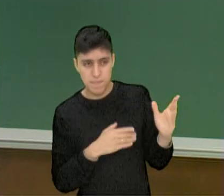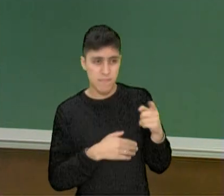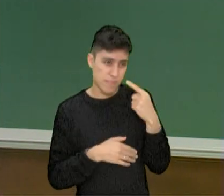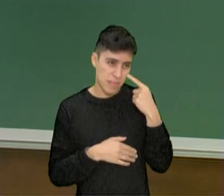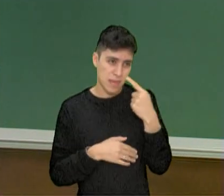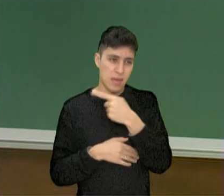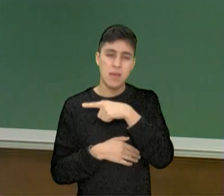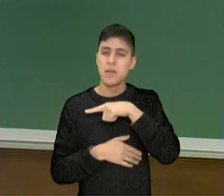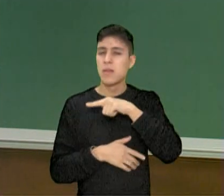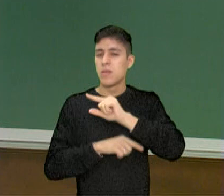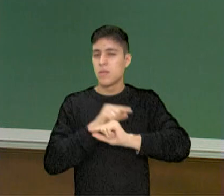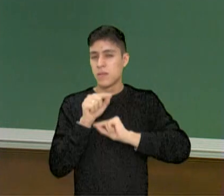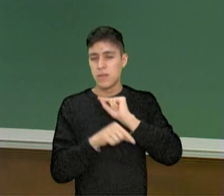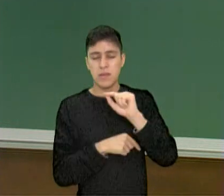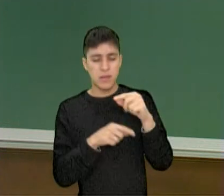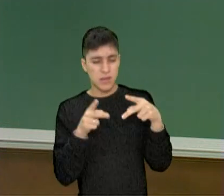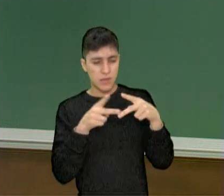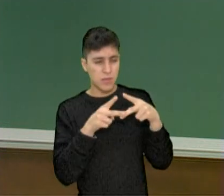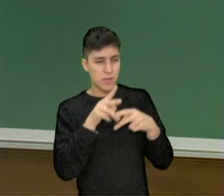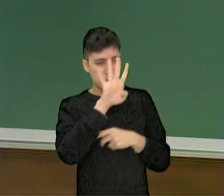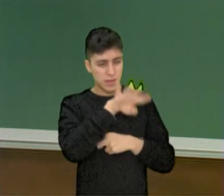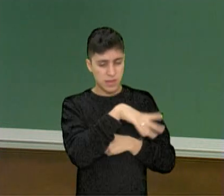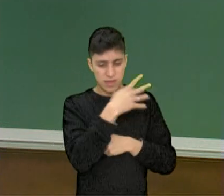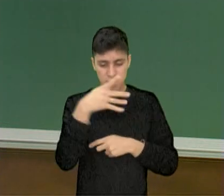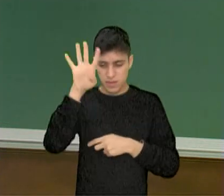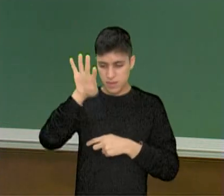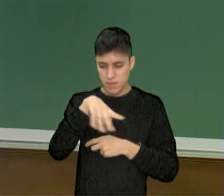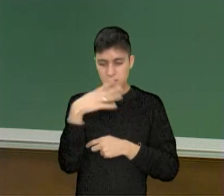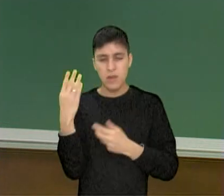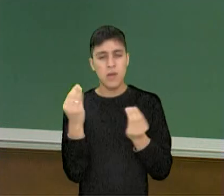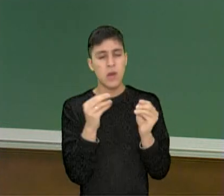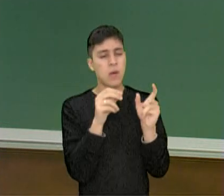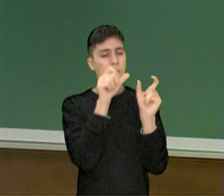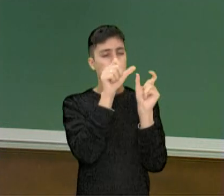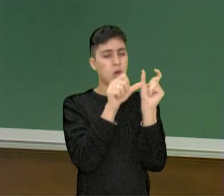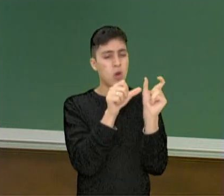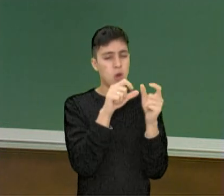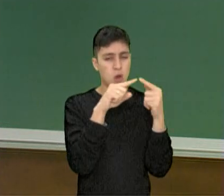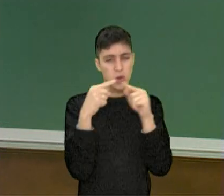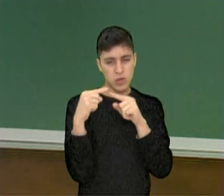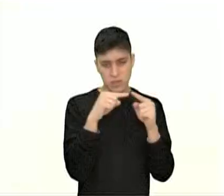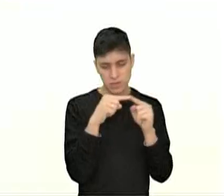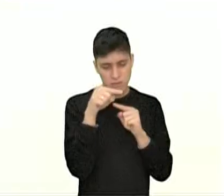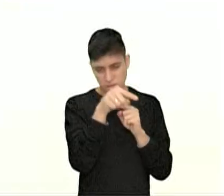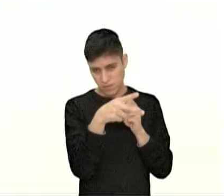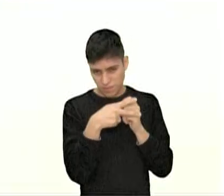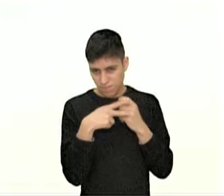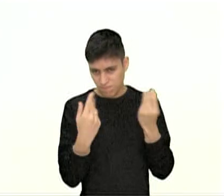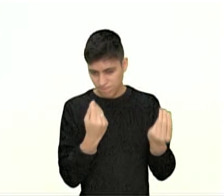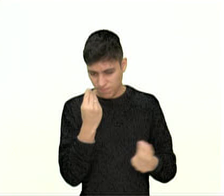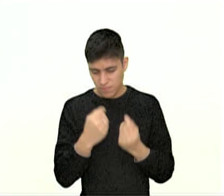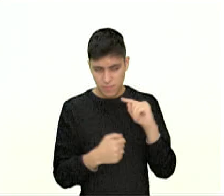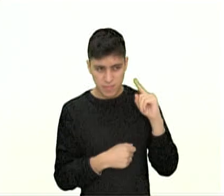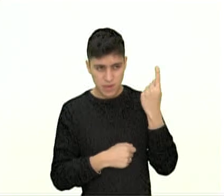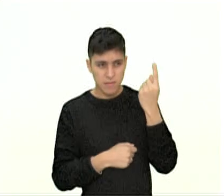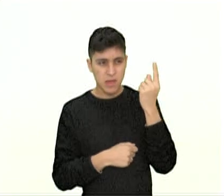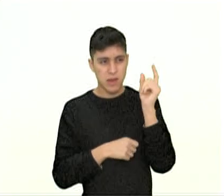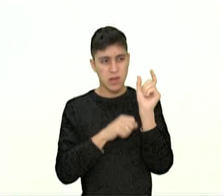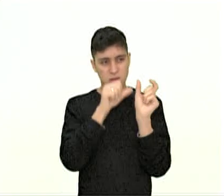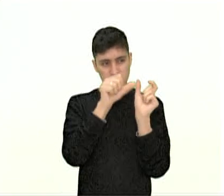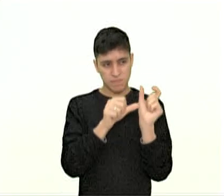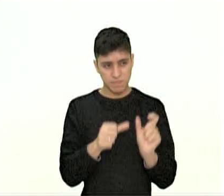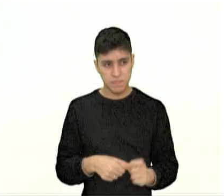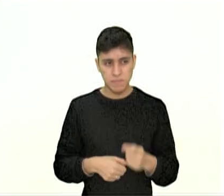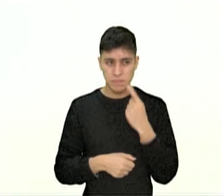temos, então, duas tabelinhas para vocês da conjugação destes verbos no passado. Então, a primeira conjugação,